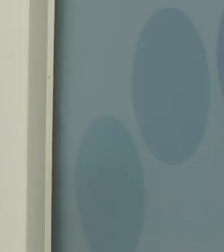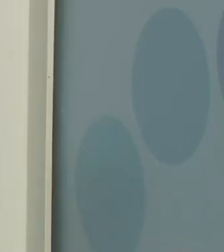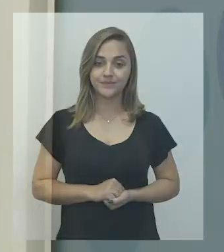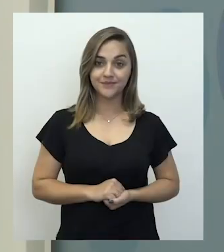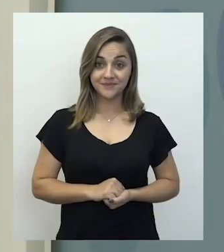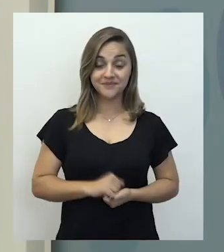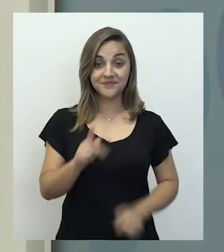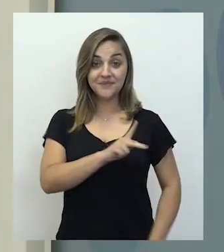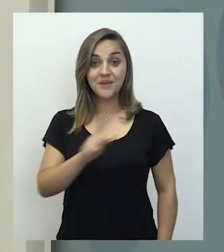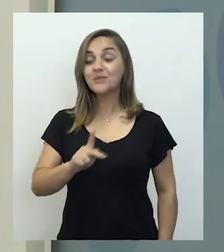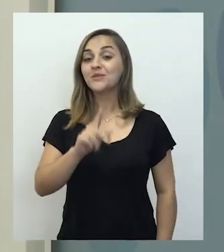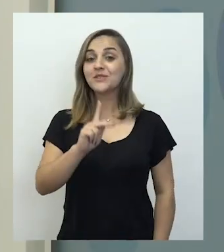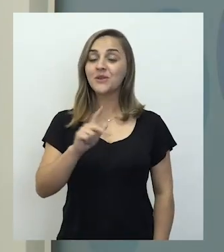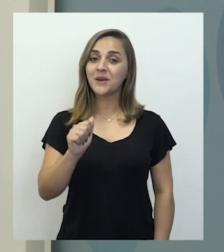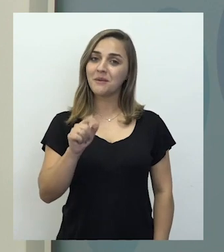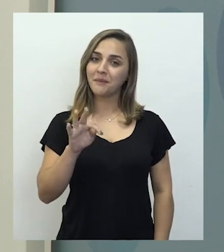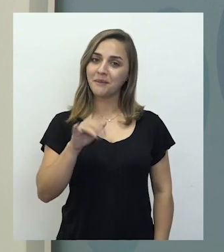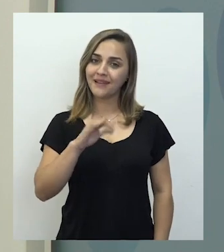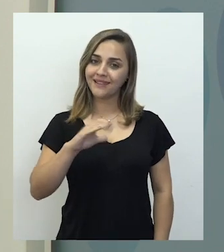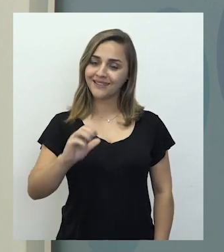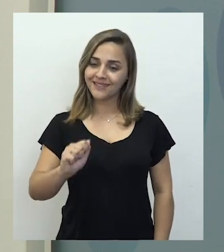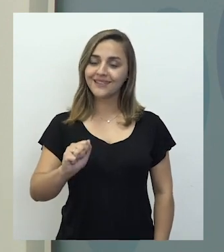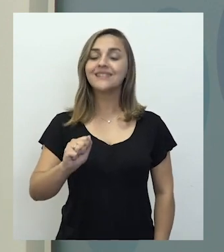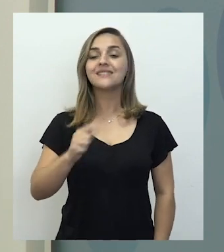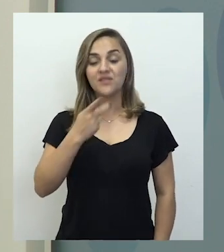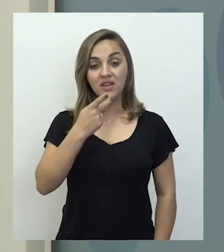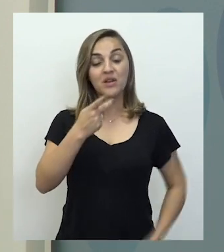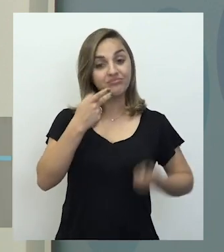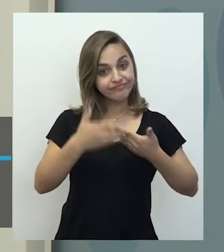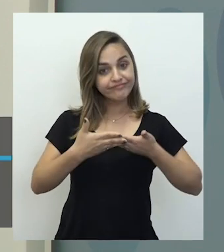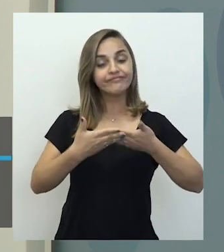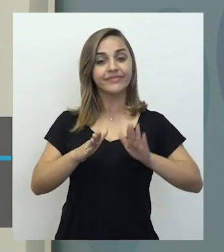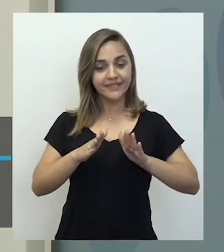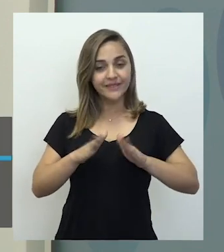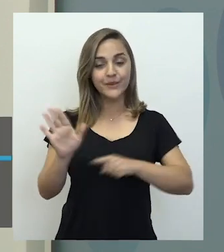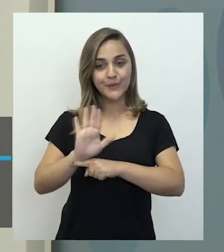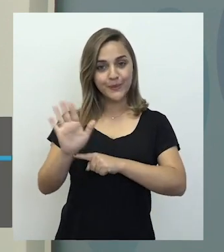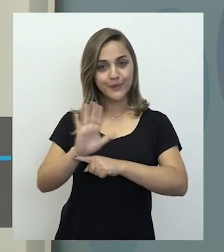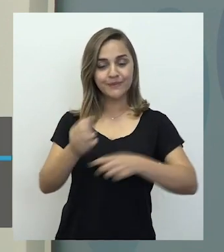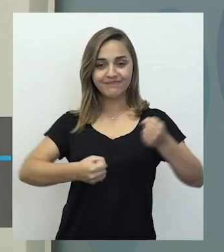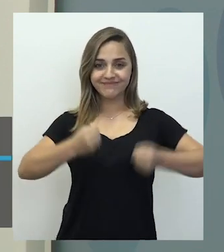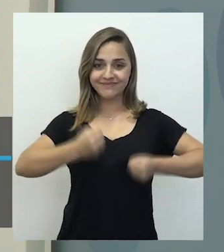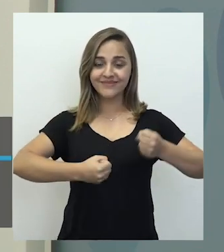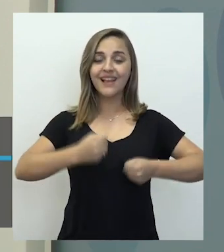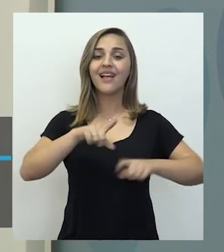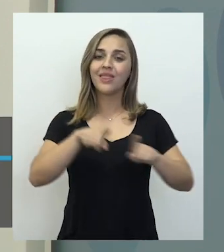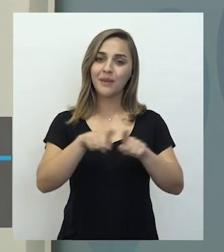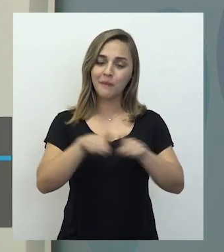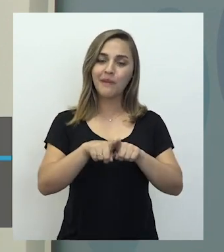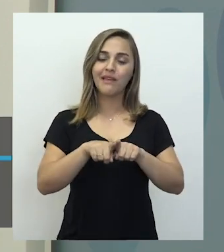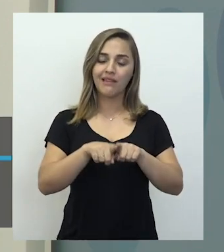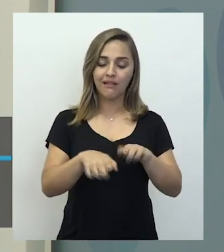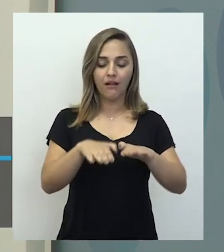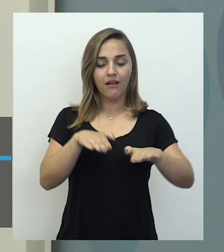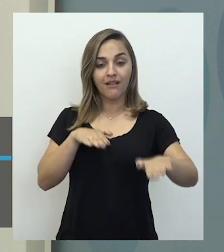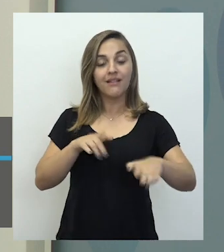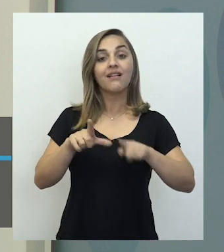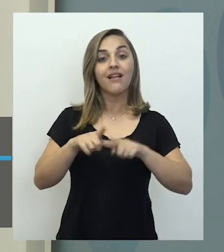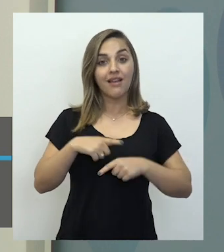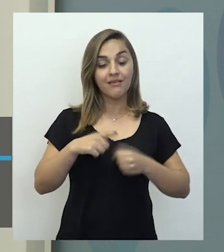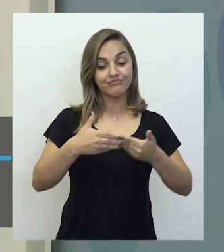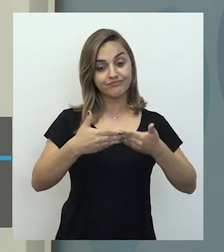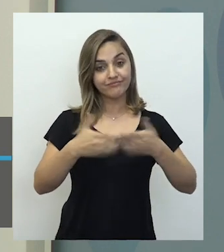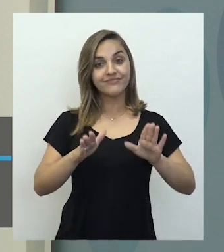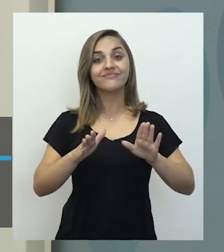A professora Patrícia diz que a inauguração do Belas Artes Drive-In, a professora Helena diz a mesma coisa, Belas Artes Drive-In vai ter a